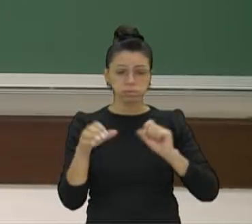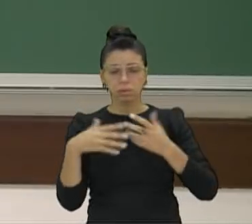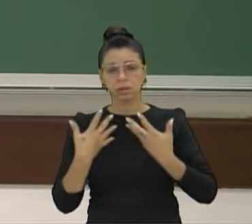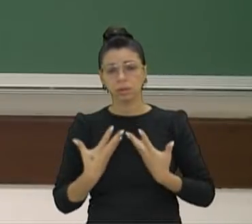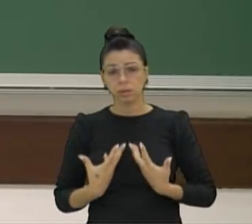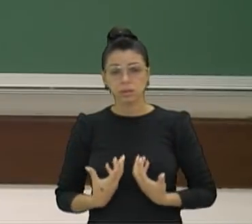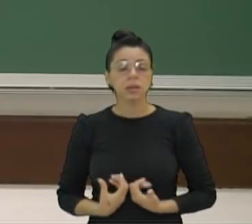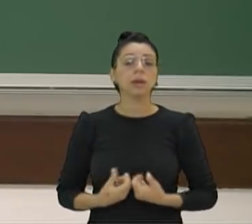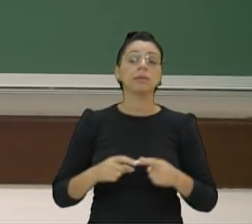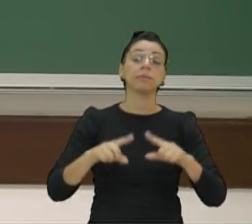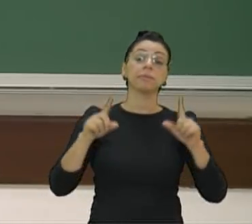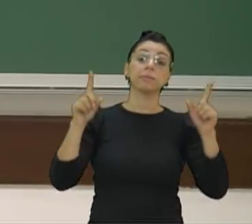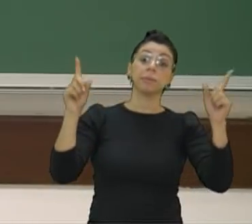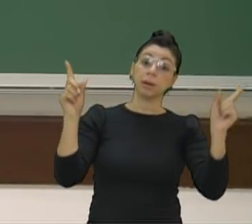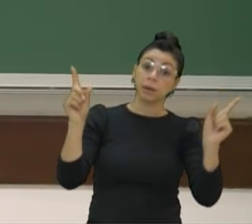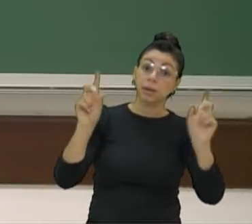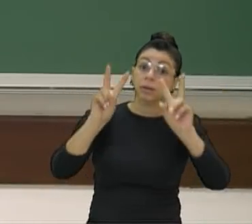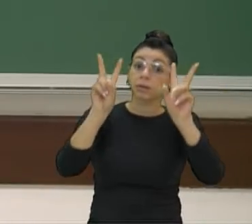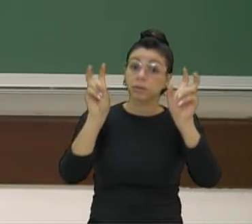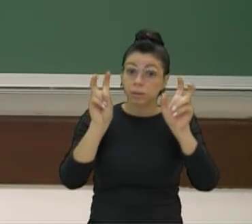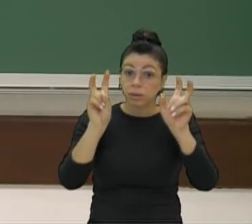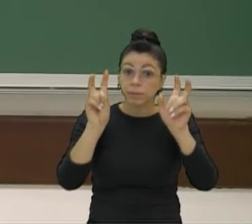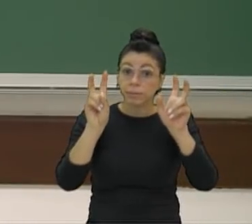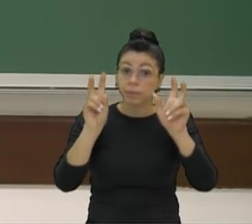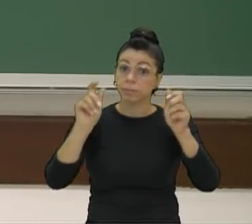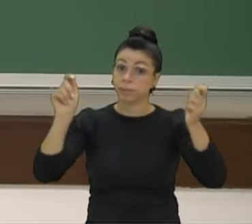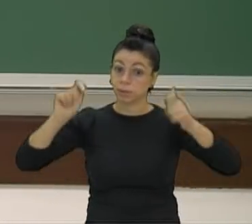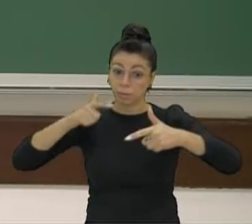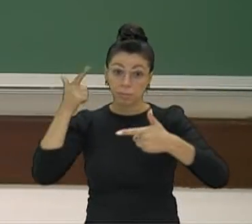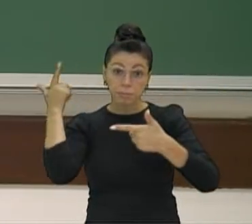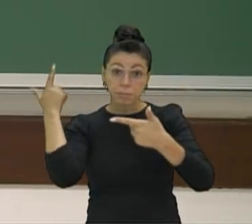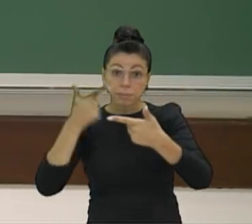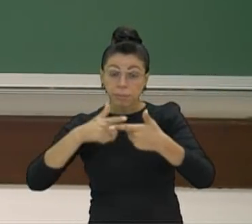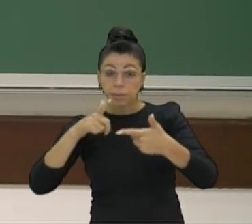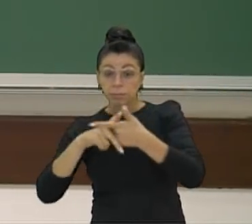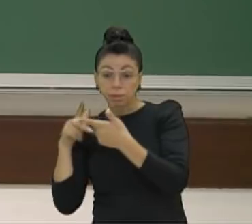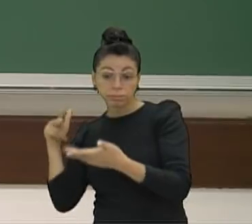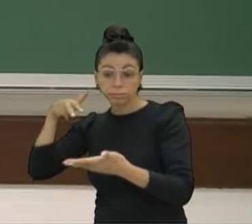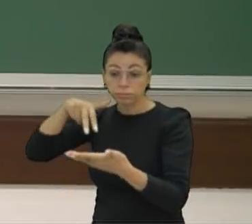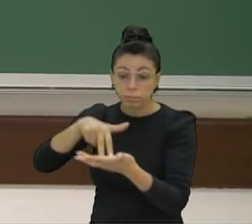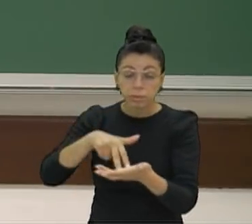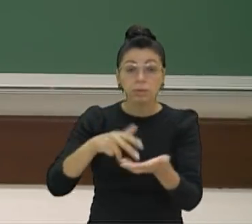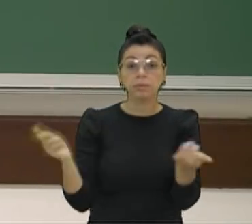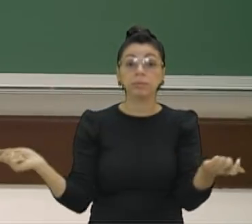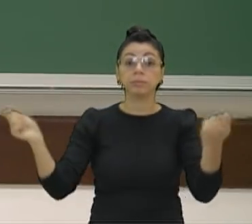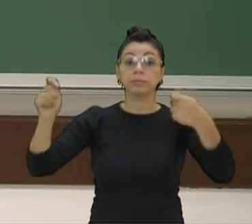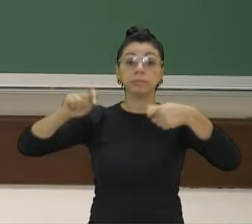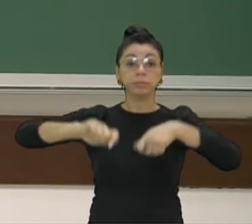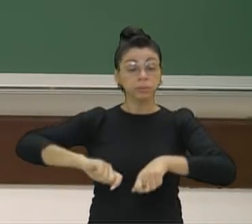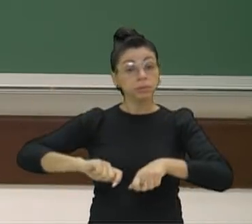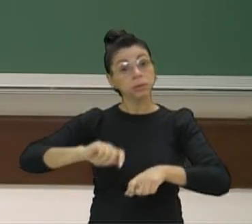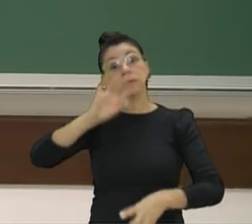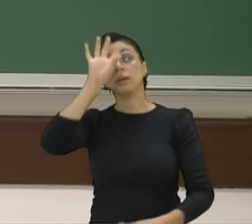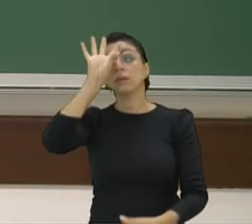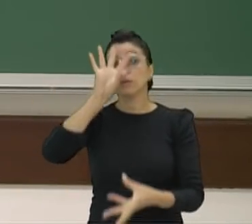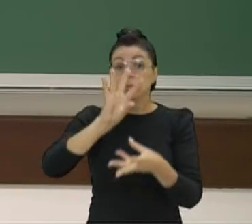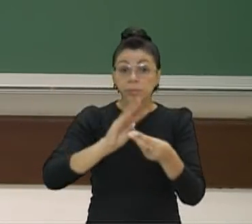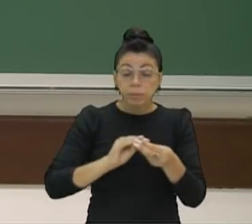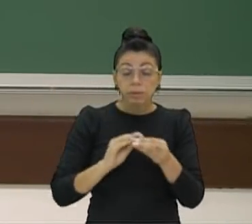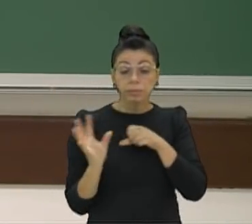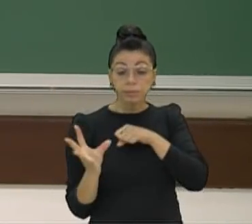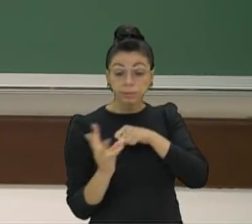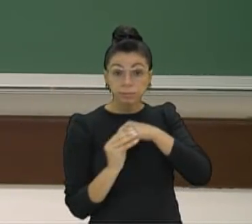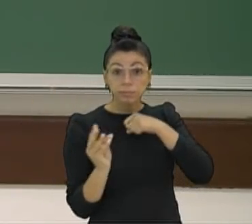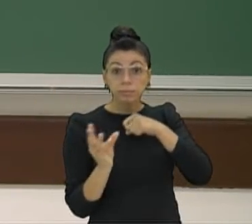coronavírus, né? Mas, se é um problema que a gente está enfrentando, a gente precisa, tá, ter conhecimento para